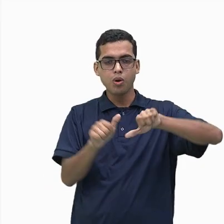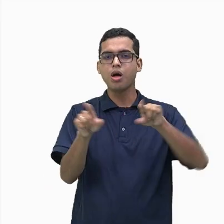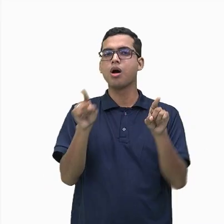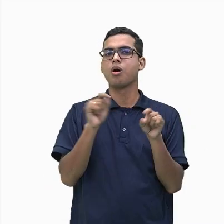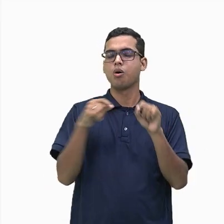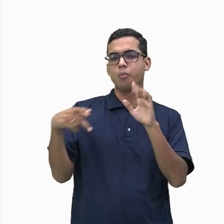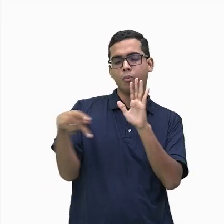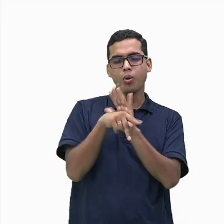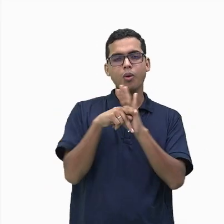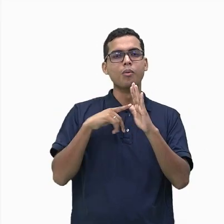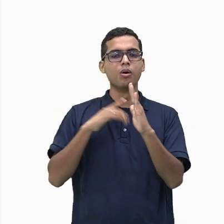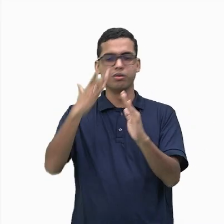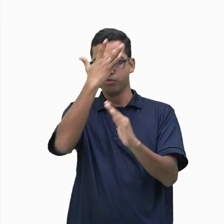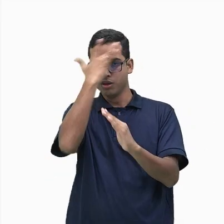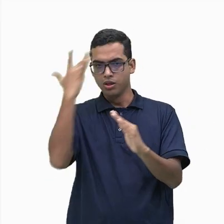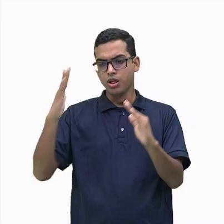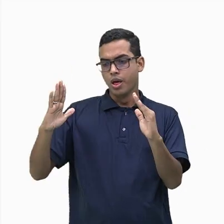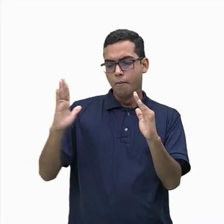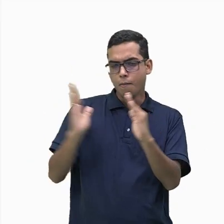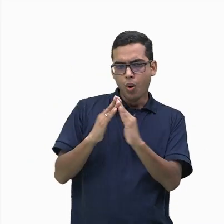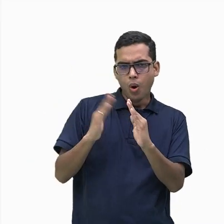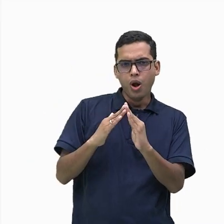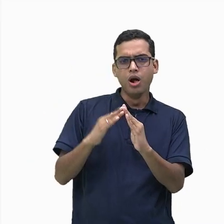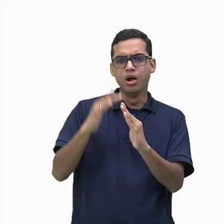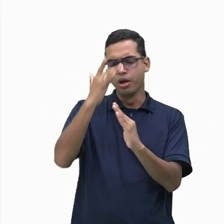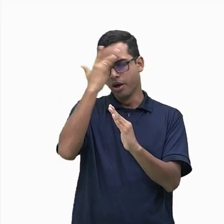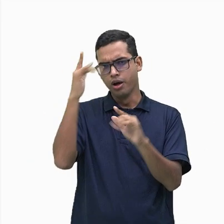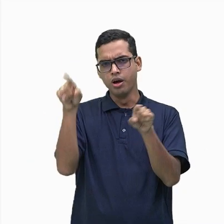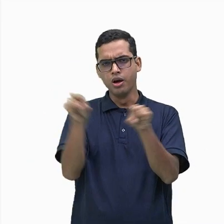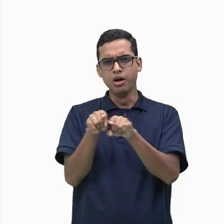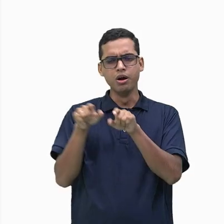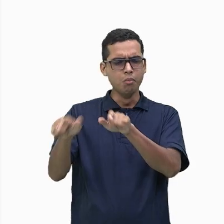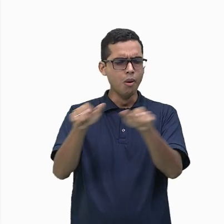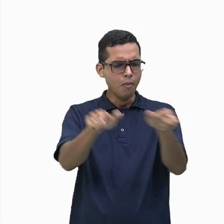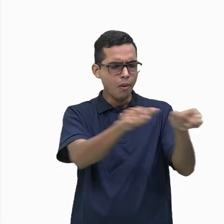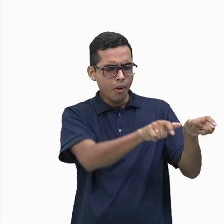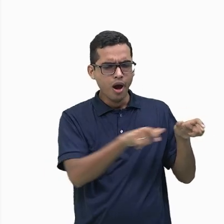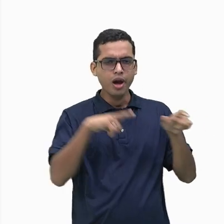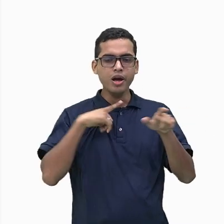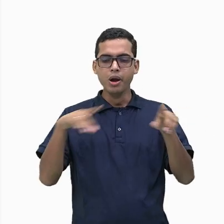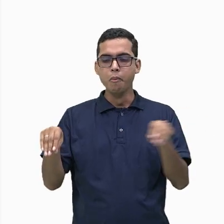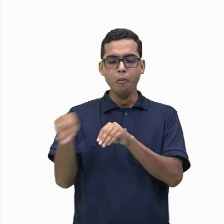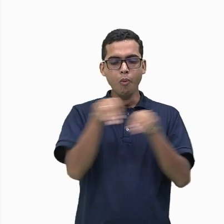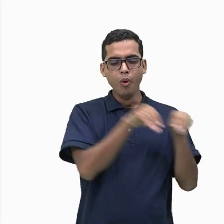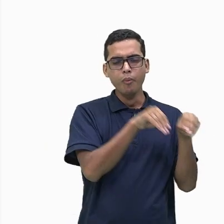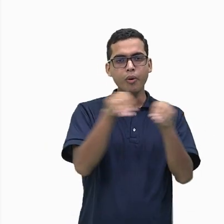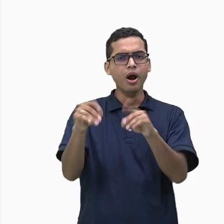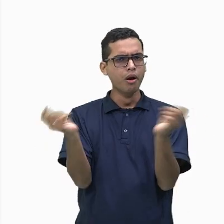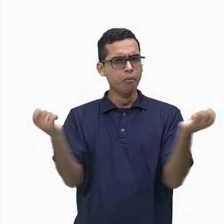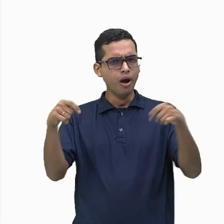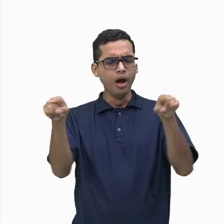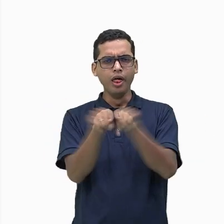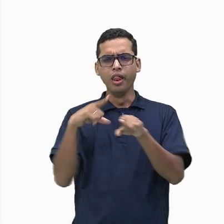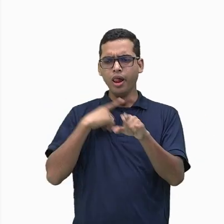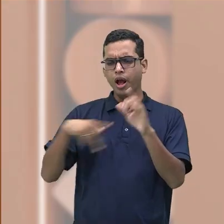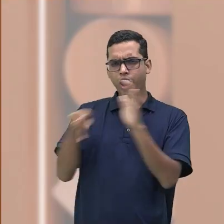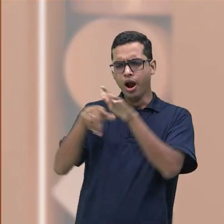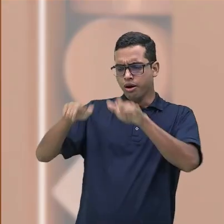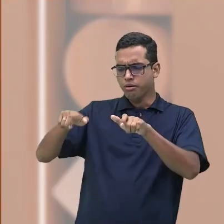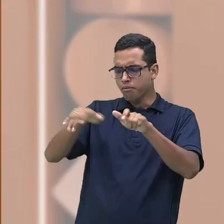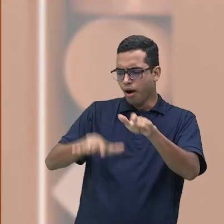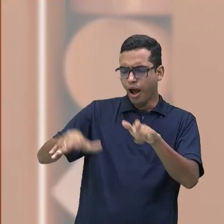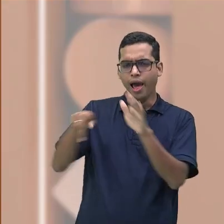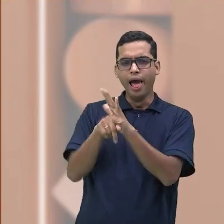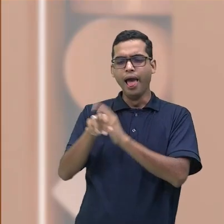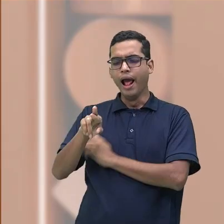Porque pode ter ali diferentes tipos de bairros, vamos ter o quê? Os bairros residenciais, né? O nome